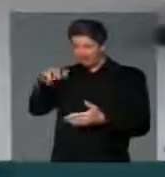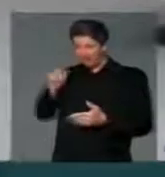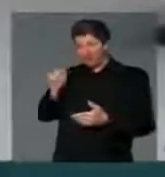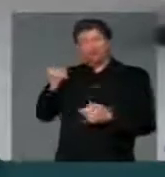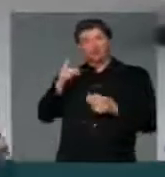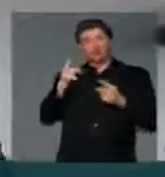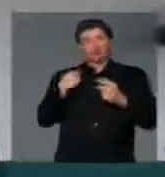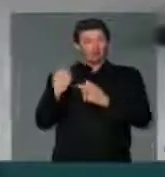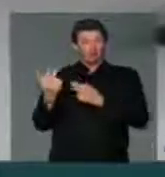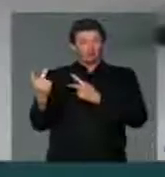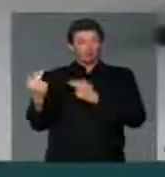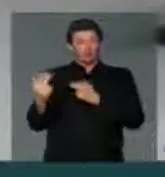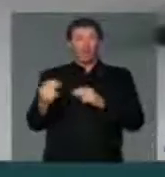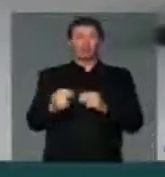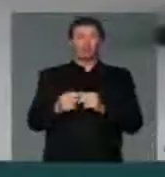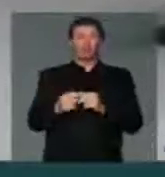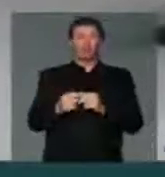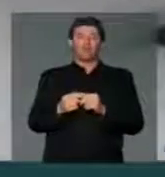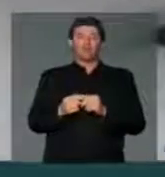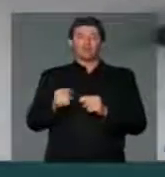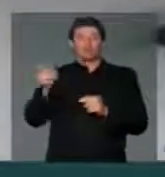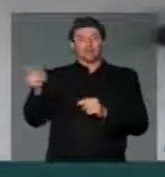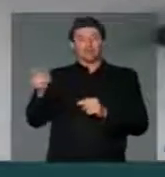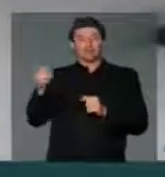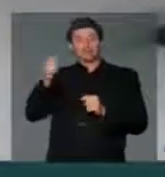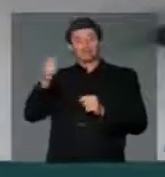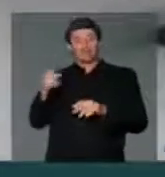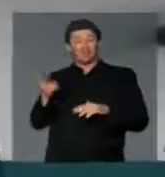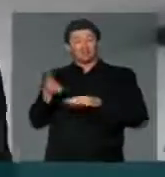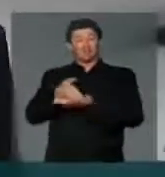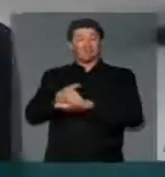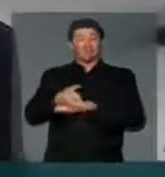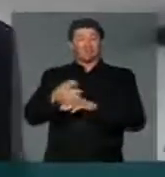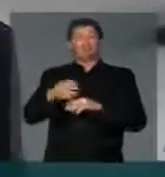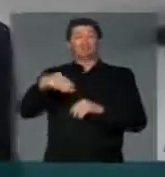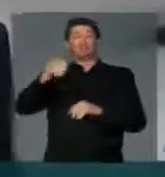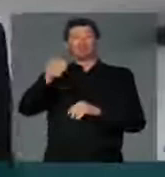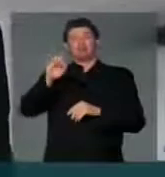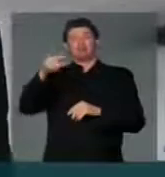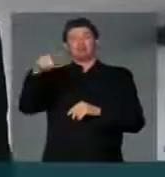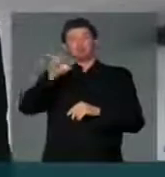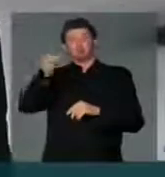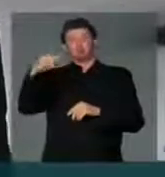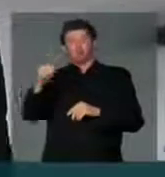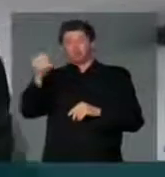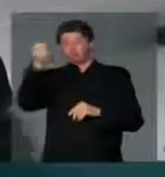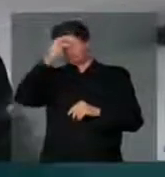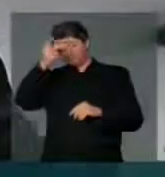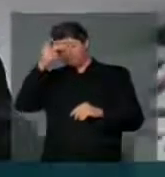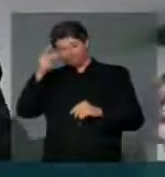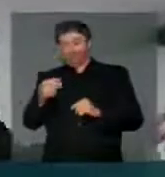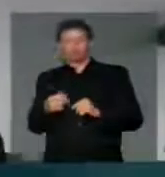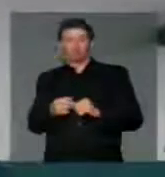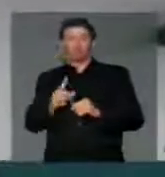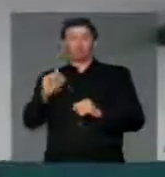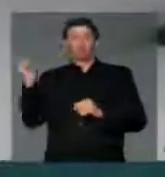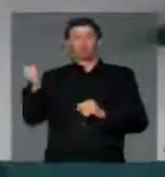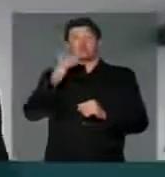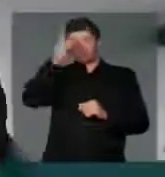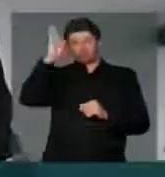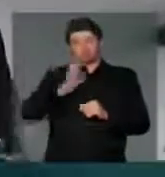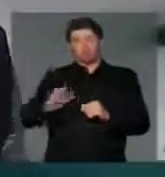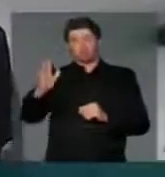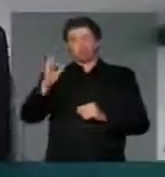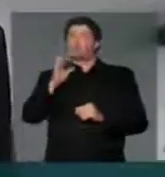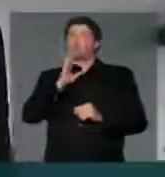Bahia, entrou na política para ser prefeito da nossa querida Mata de São João, conhecida em todo o país,